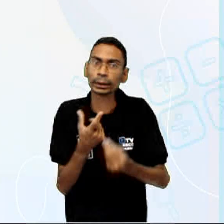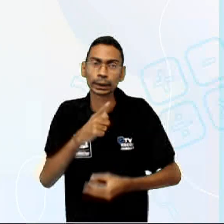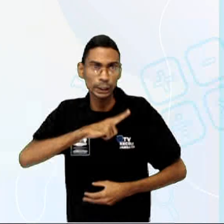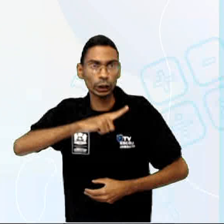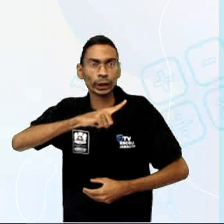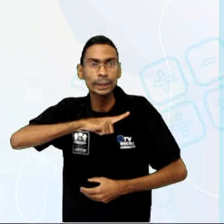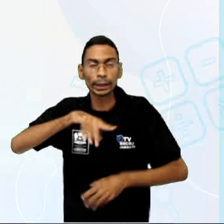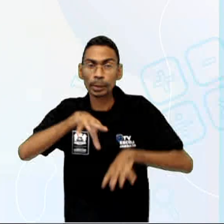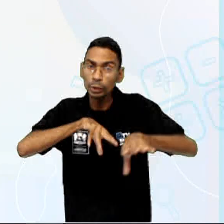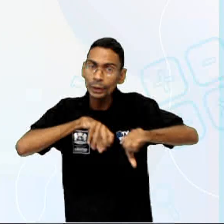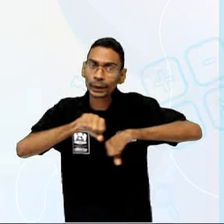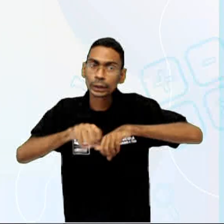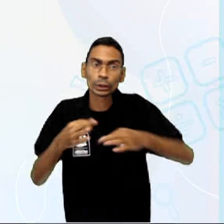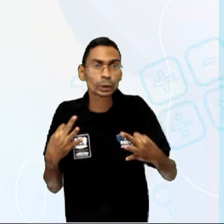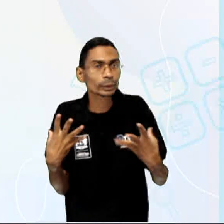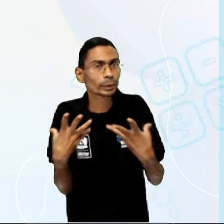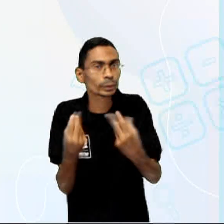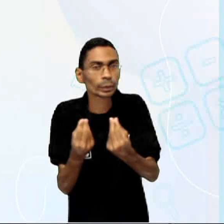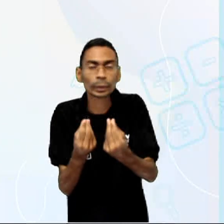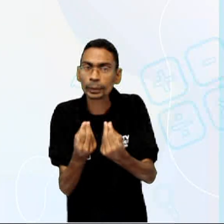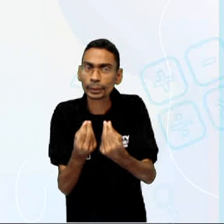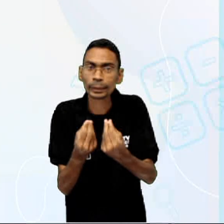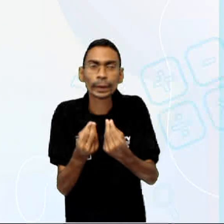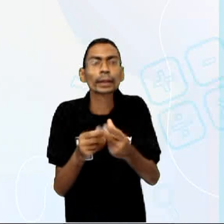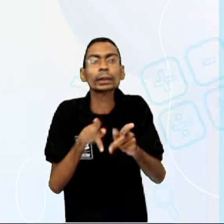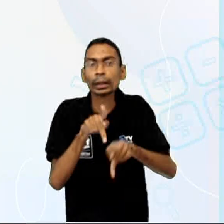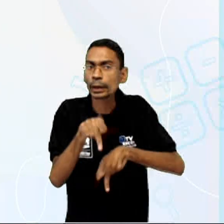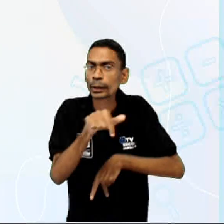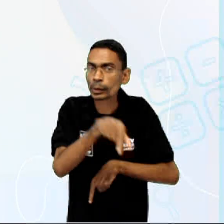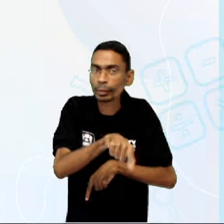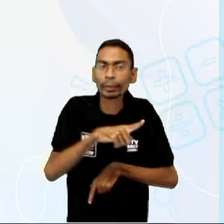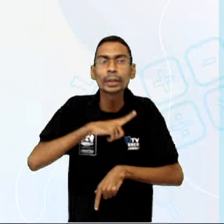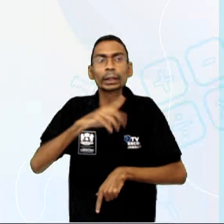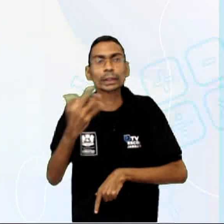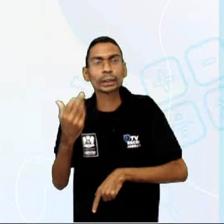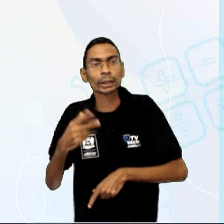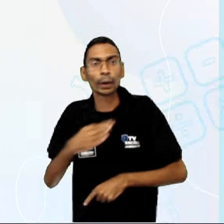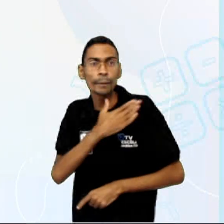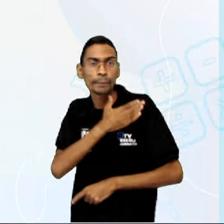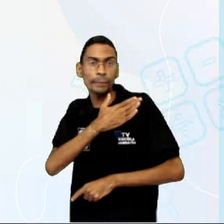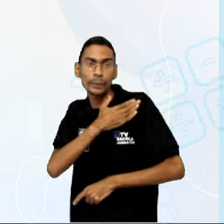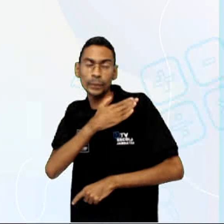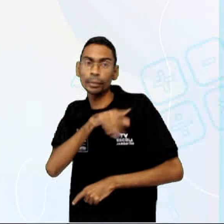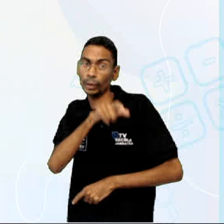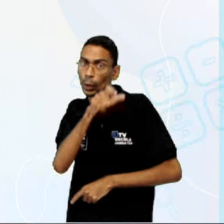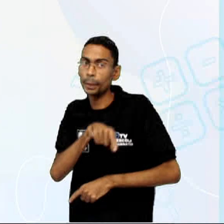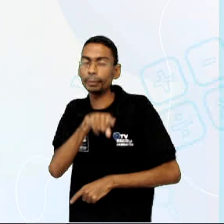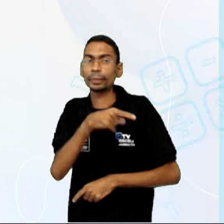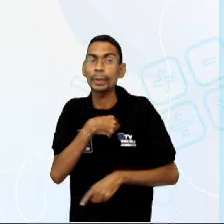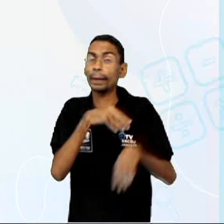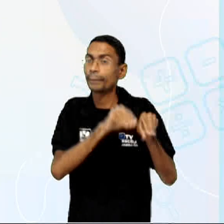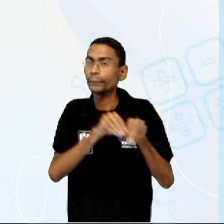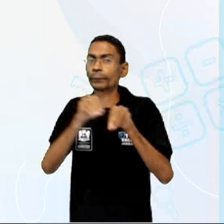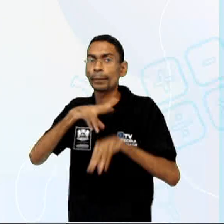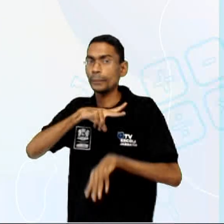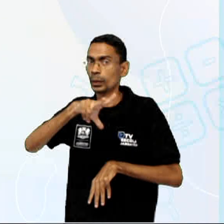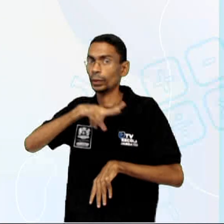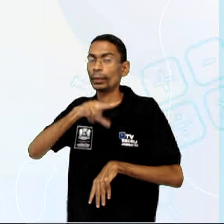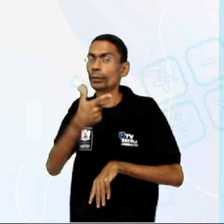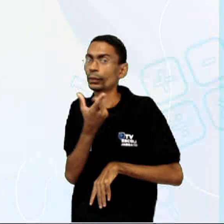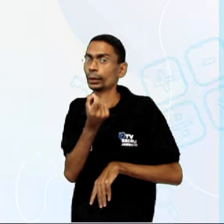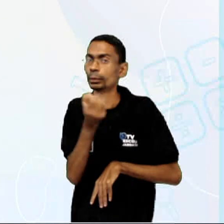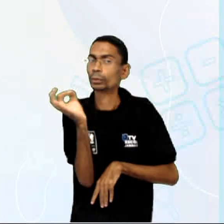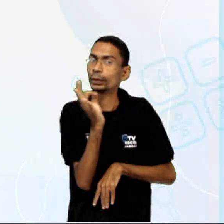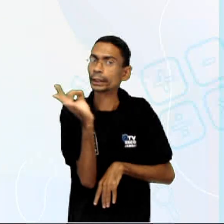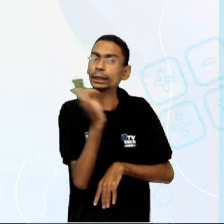de recolhido isso tudo de todo mundo, o capitão donatário então enviava para Portugal 20%